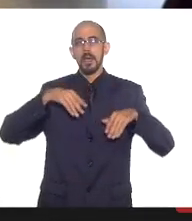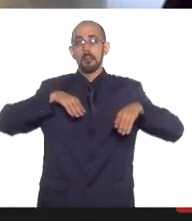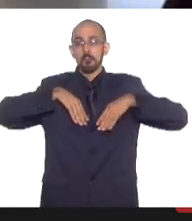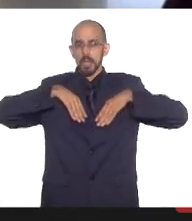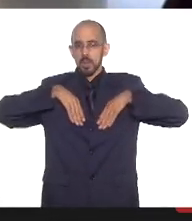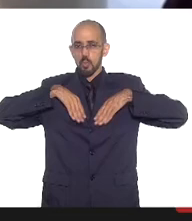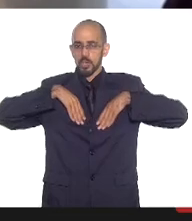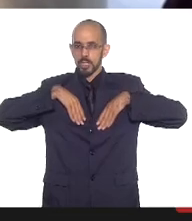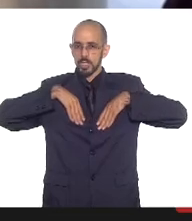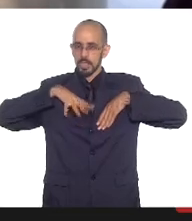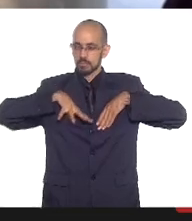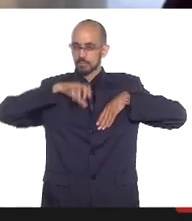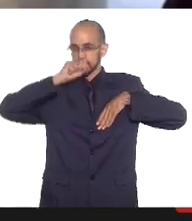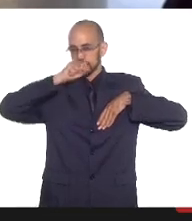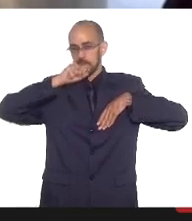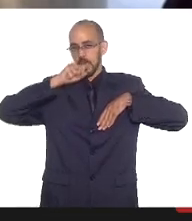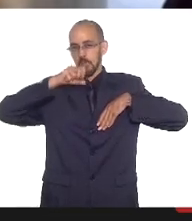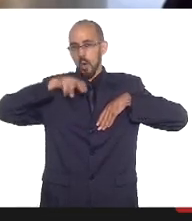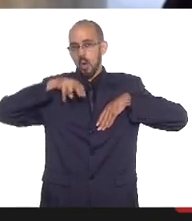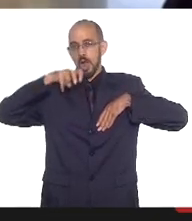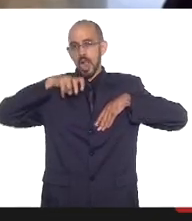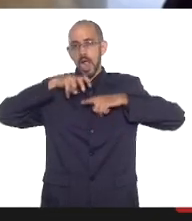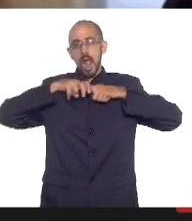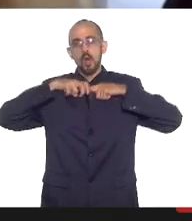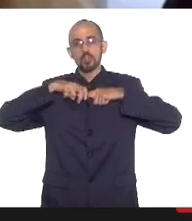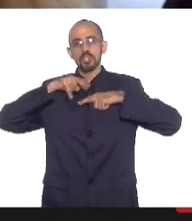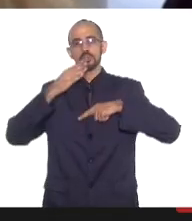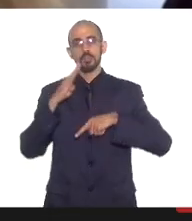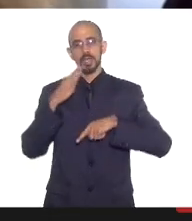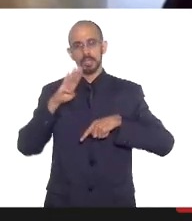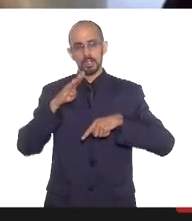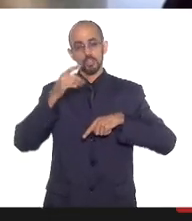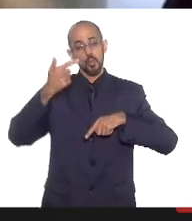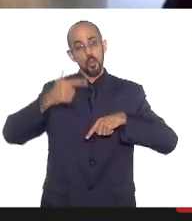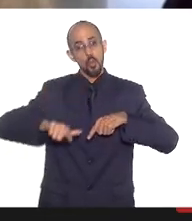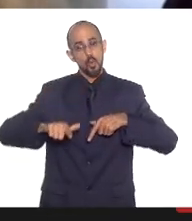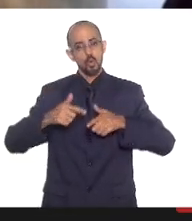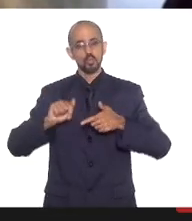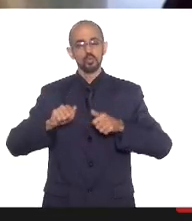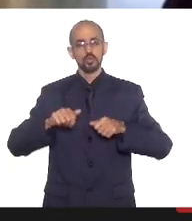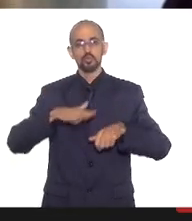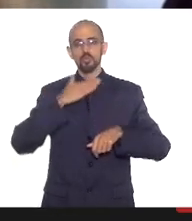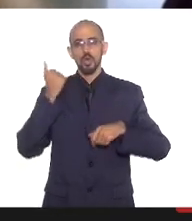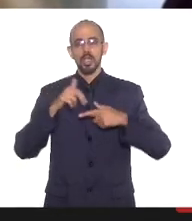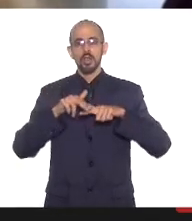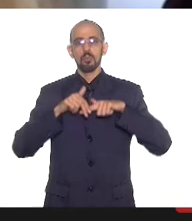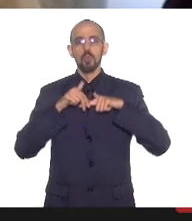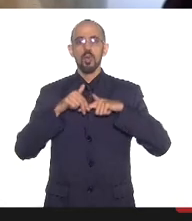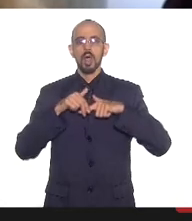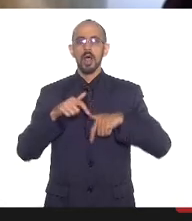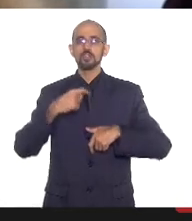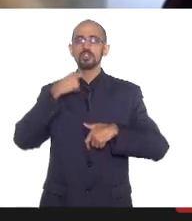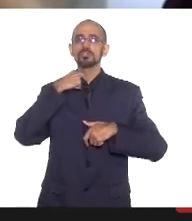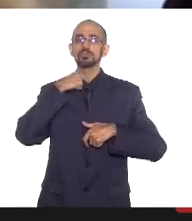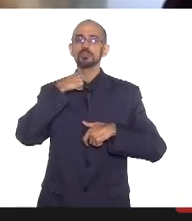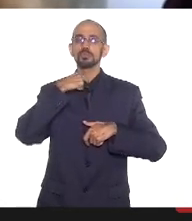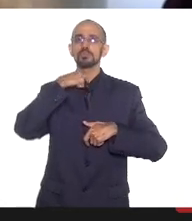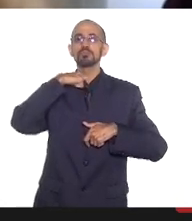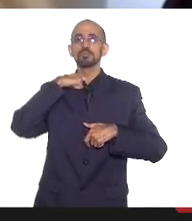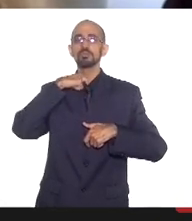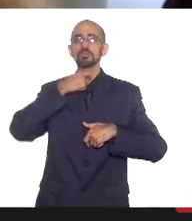os outros foram a ordem de expulsão de sacos e Mia pergunta porque eu não